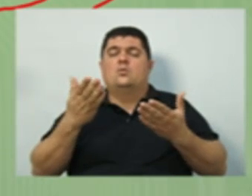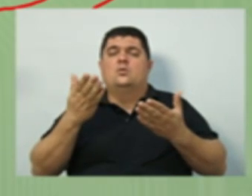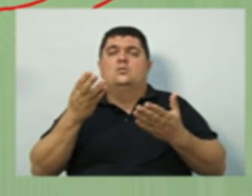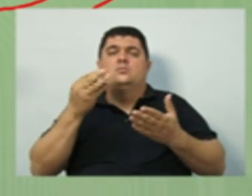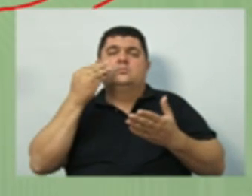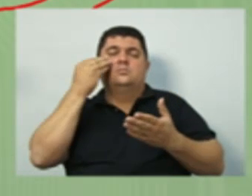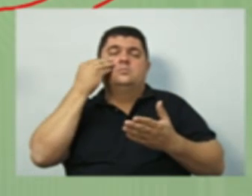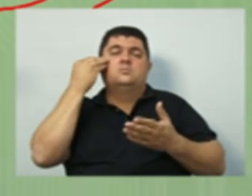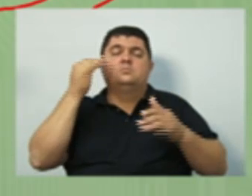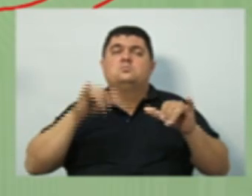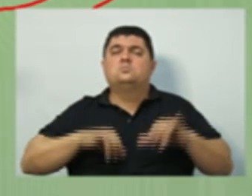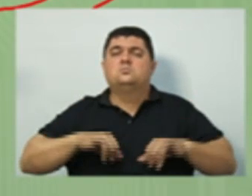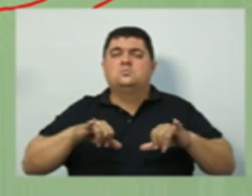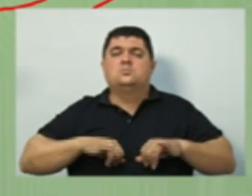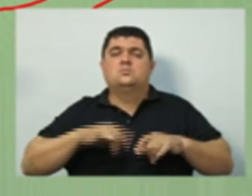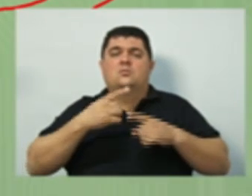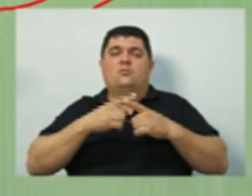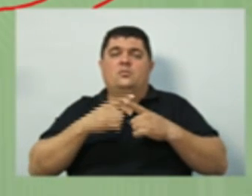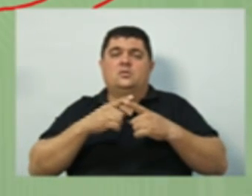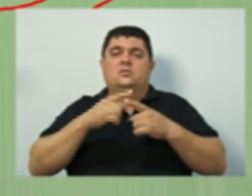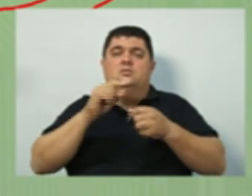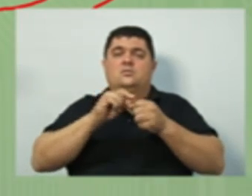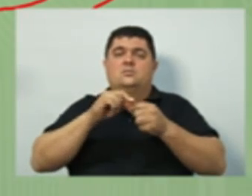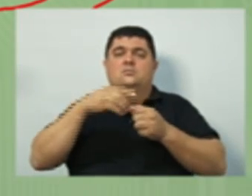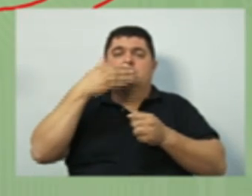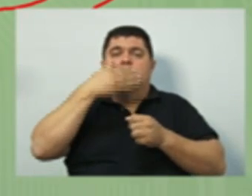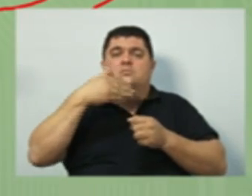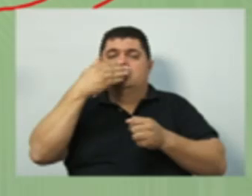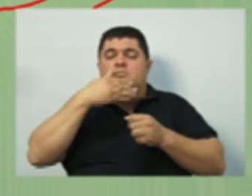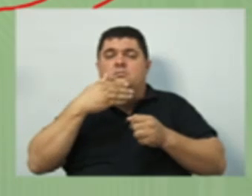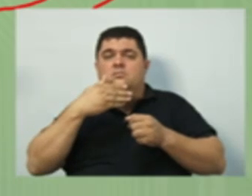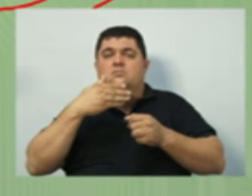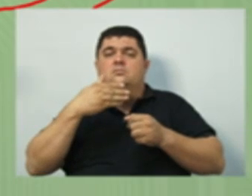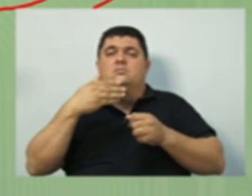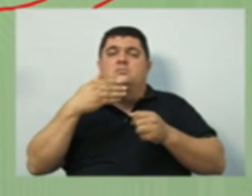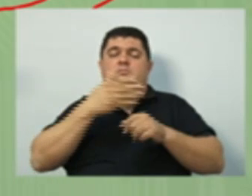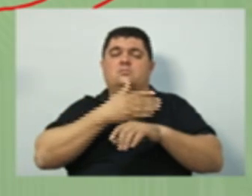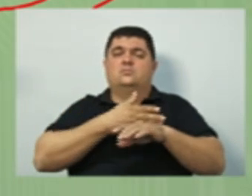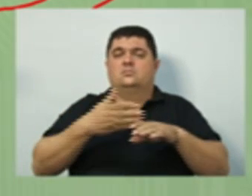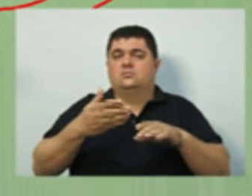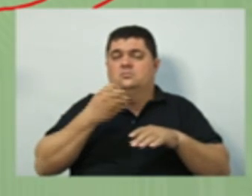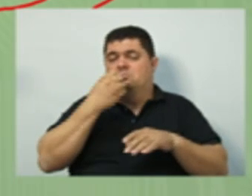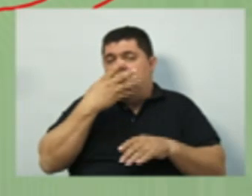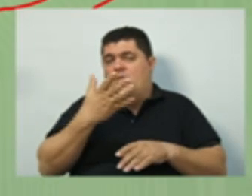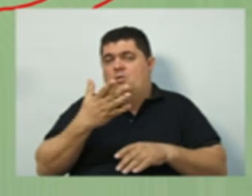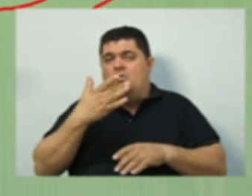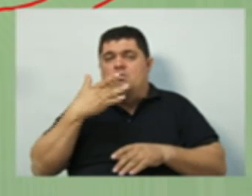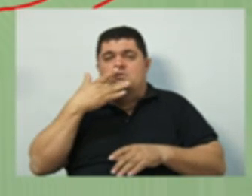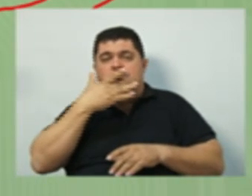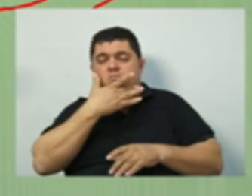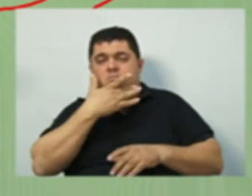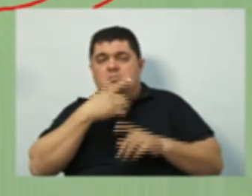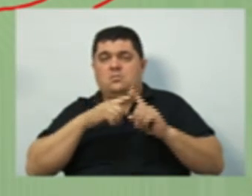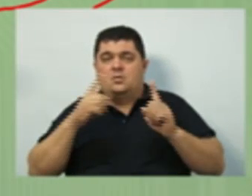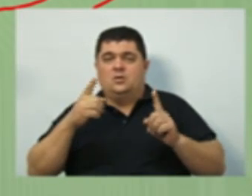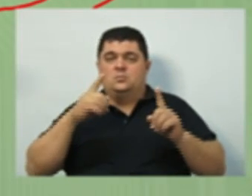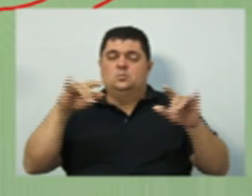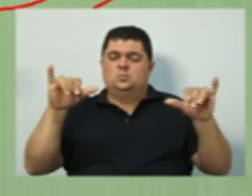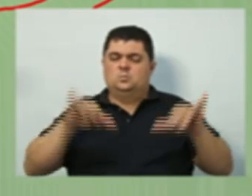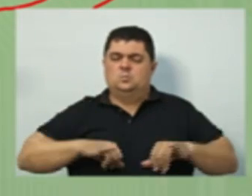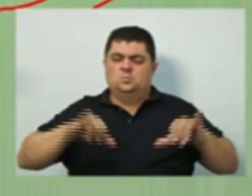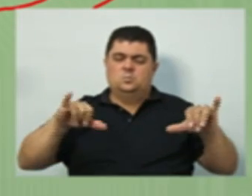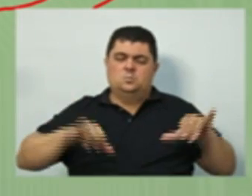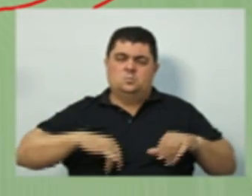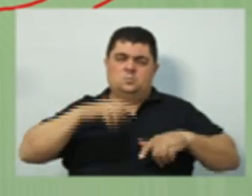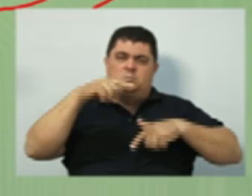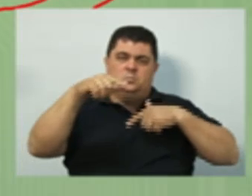a vida das pessoas para produzir algo tão doce e agradável, mas à custa do quê? Do